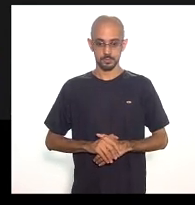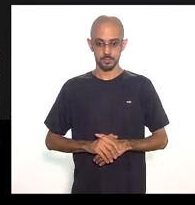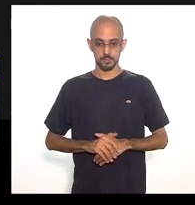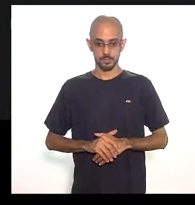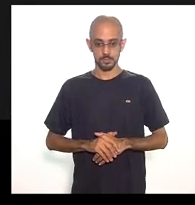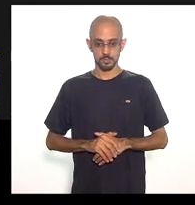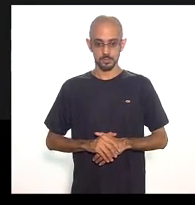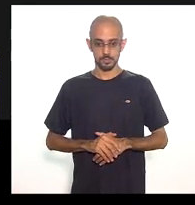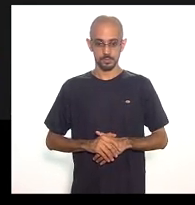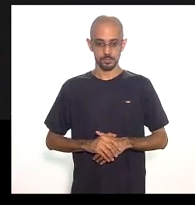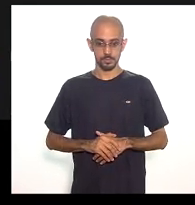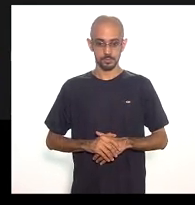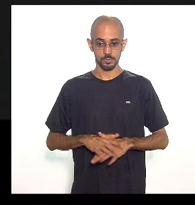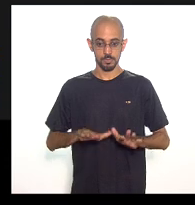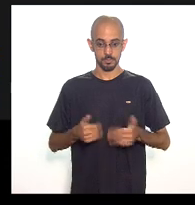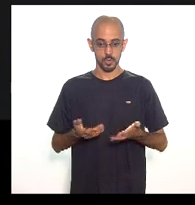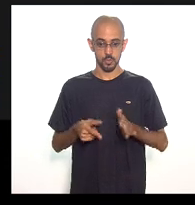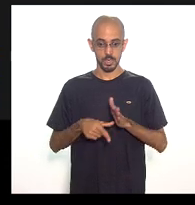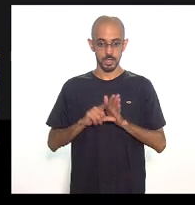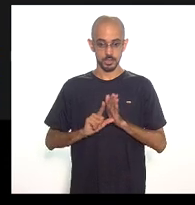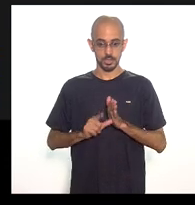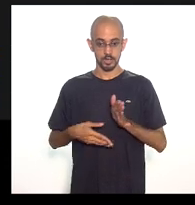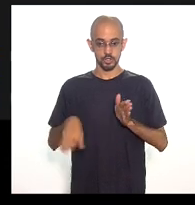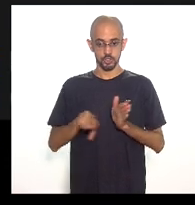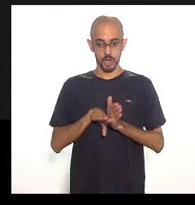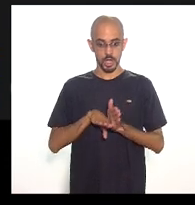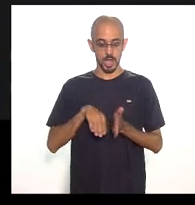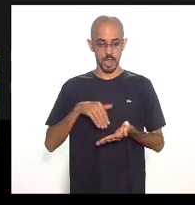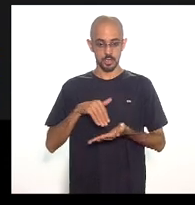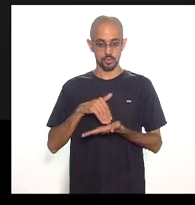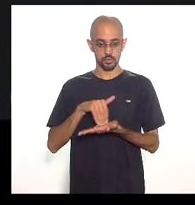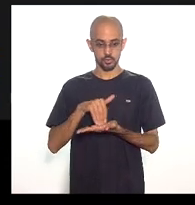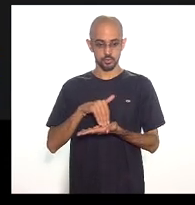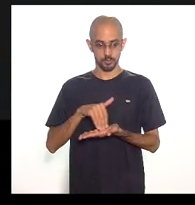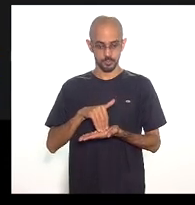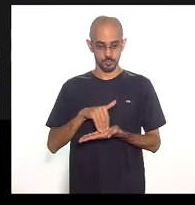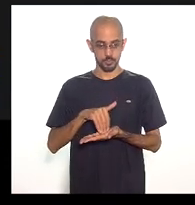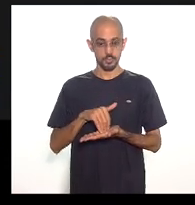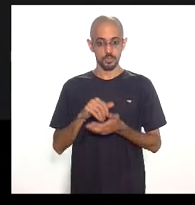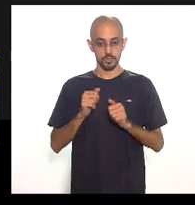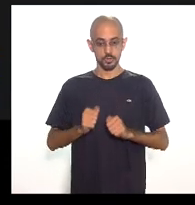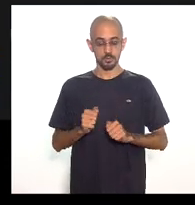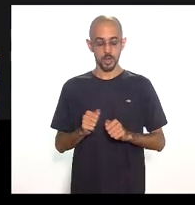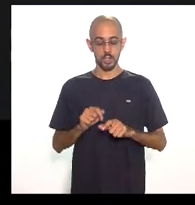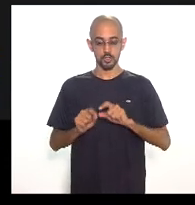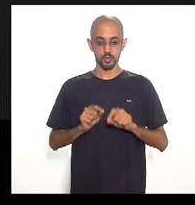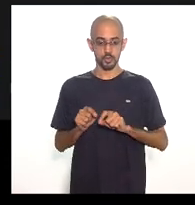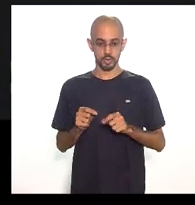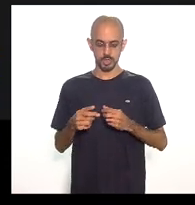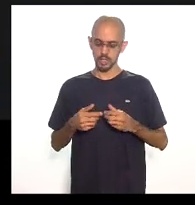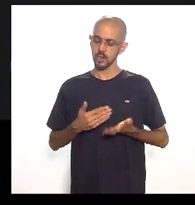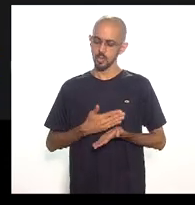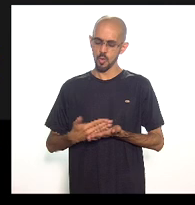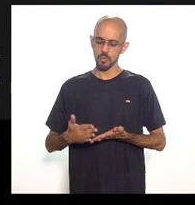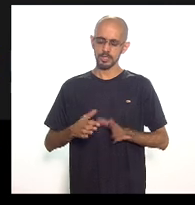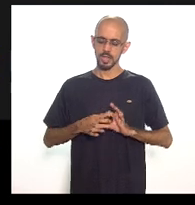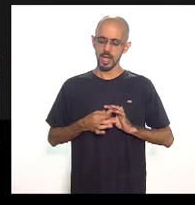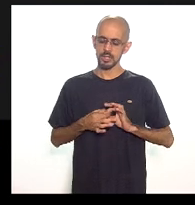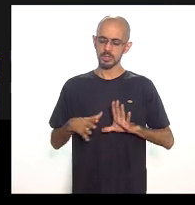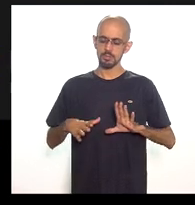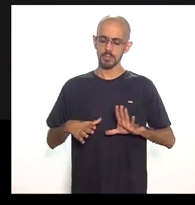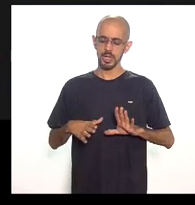ele não chega no gabinete, né, eu acho que nós, então, poderíamos fazer a deliberação com